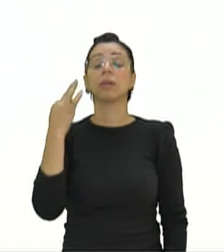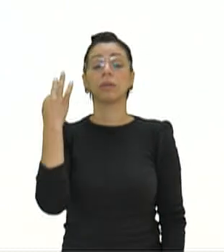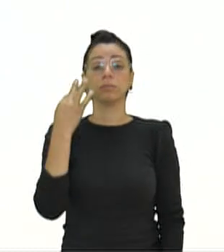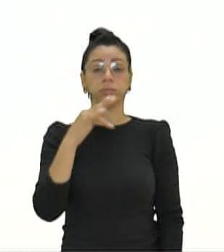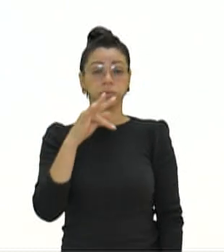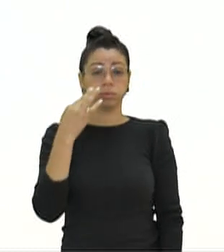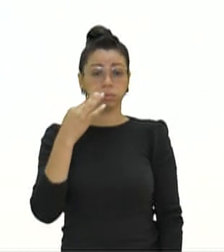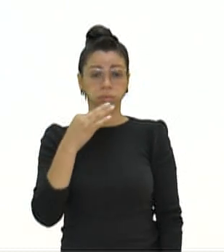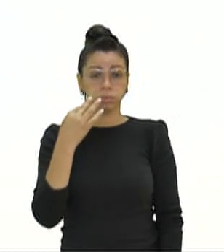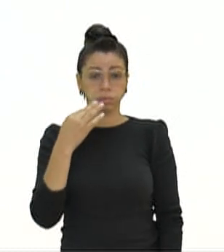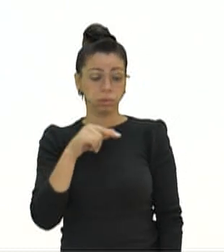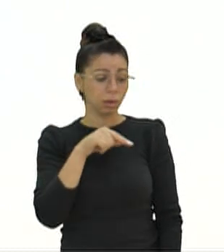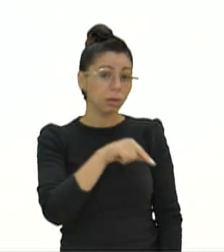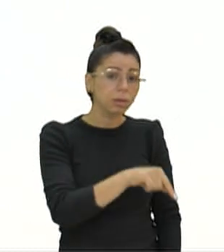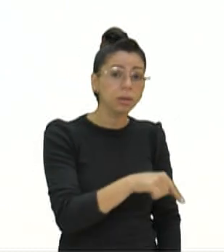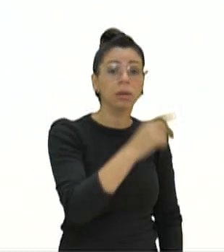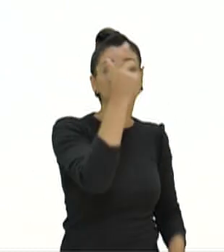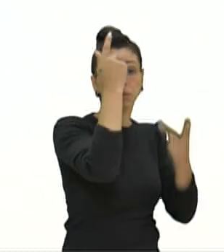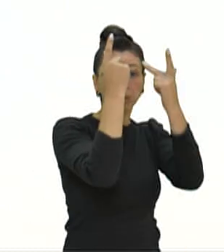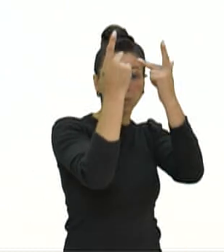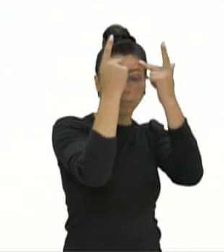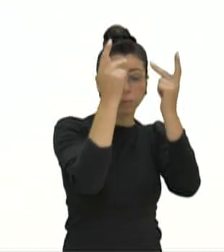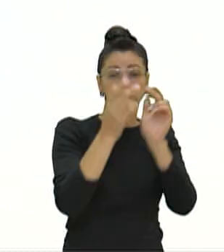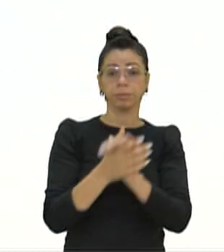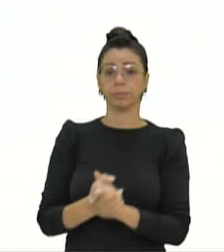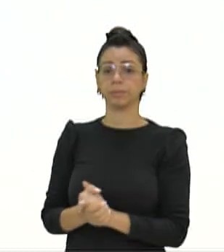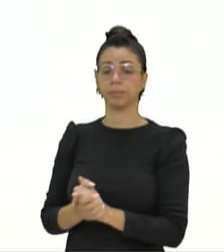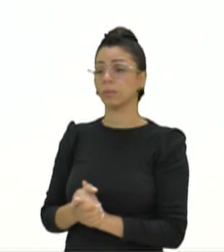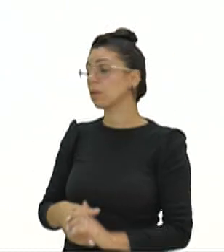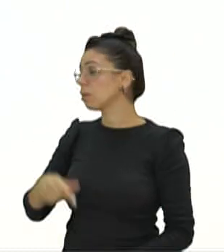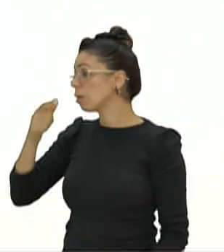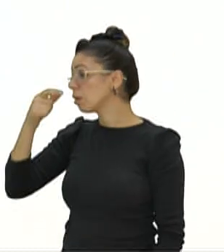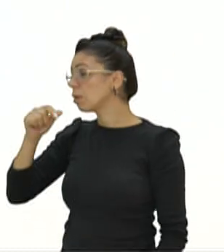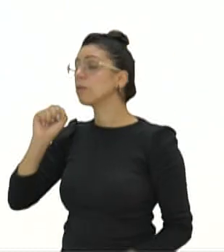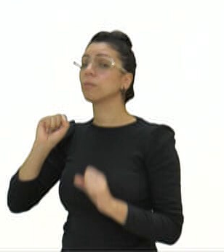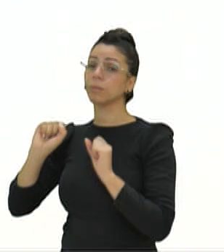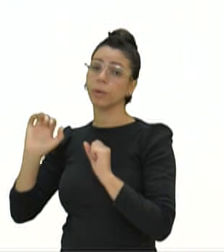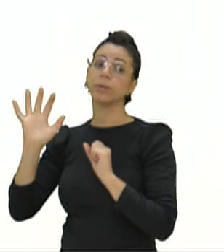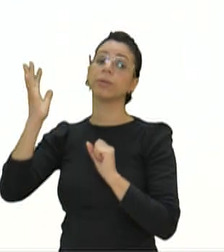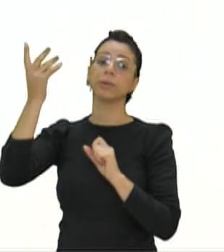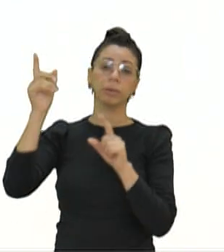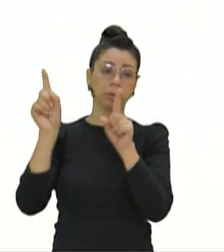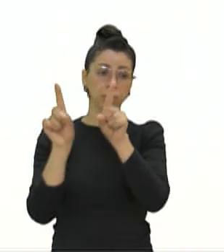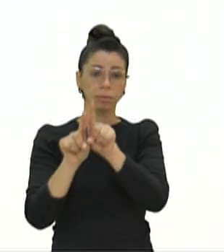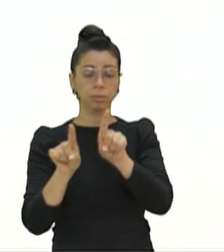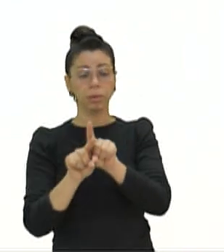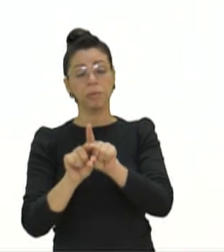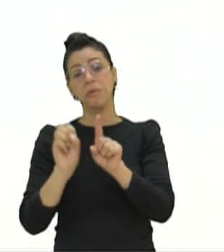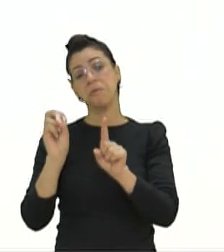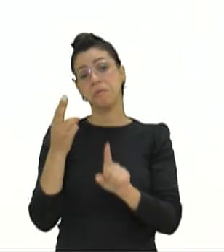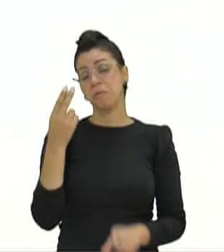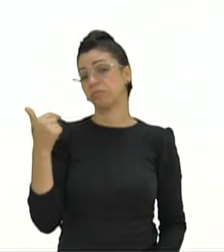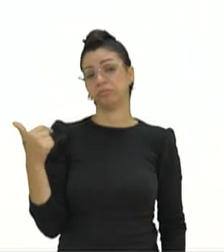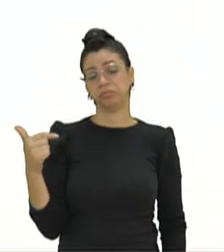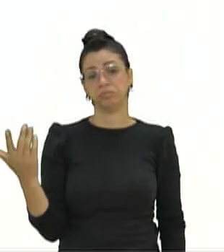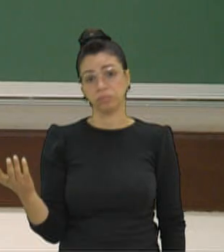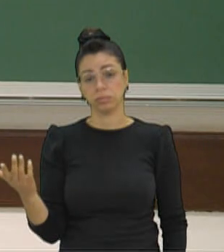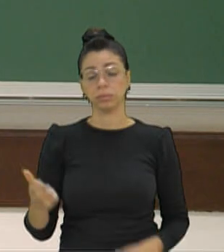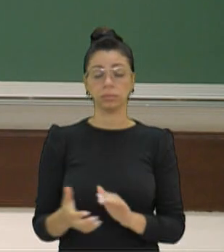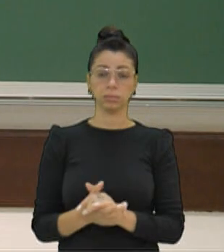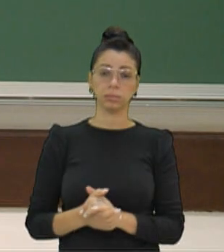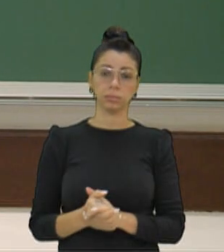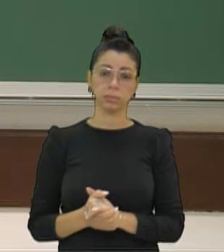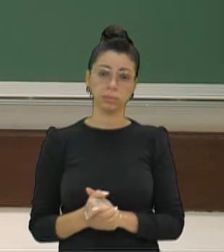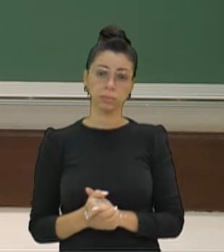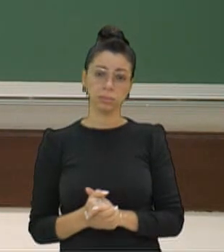gripe é comum, enquanto que no resfriado pode acontecer, tá? Também, né, ou não, mas costuma acontecer uma dorzinha